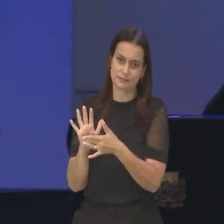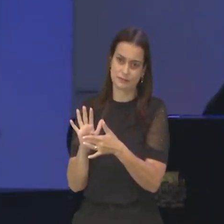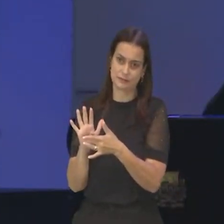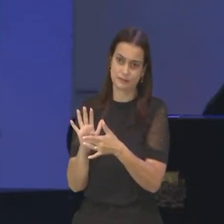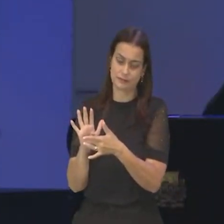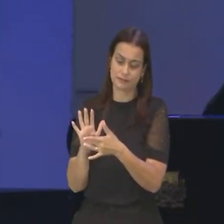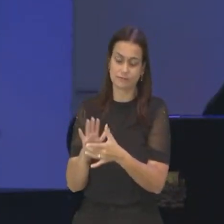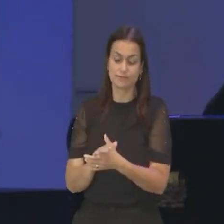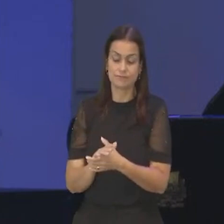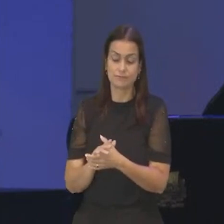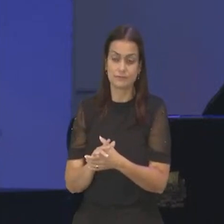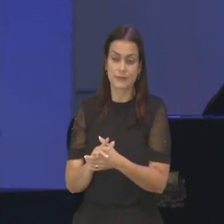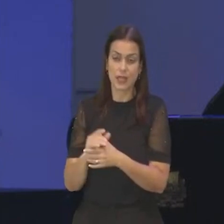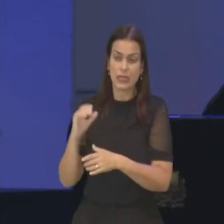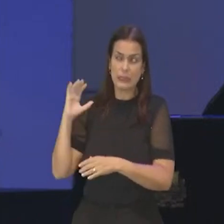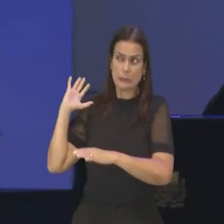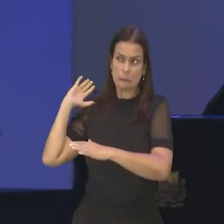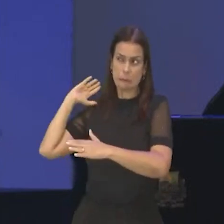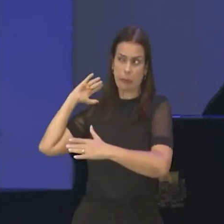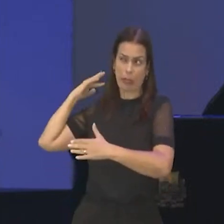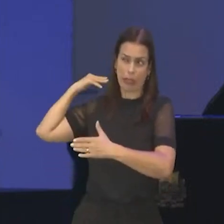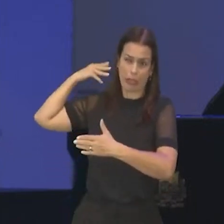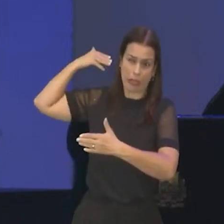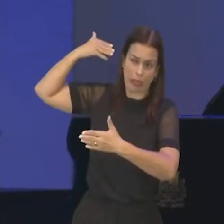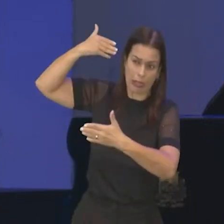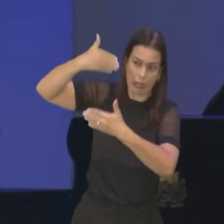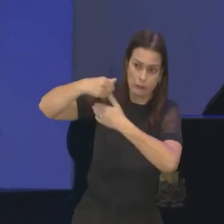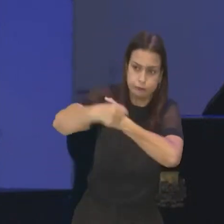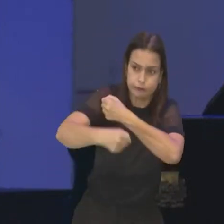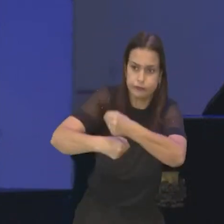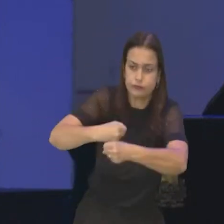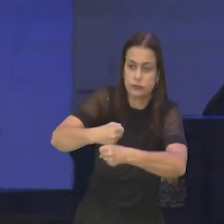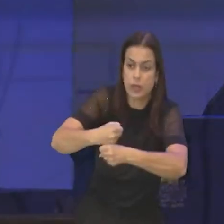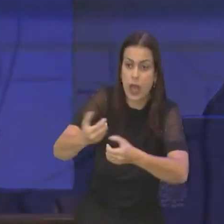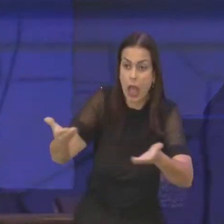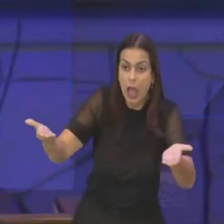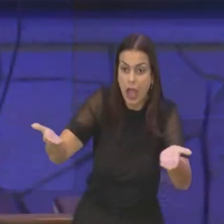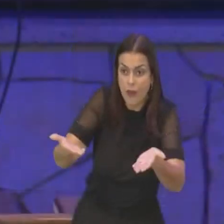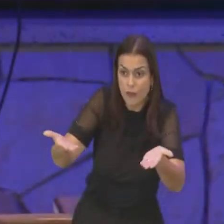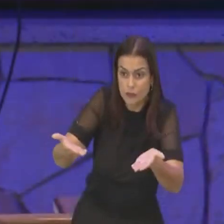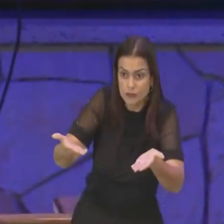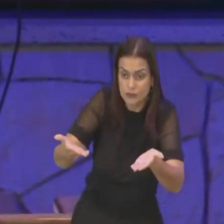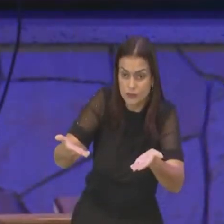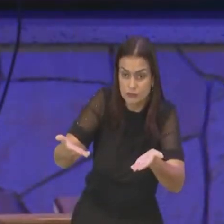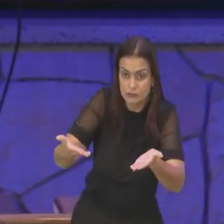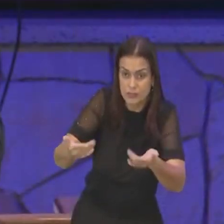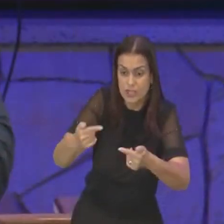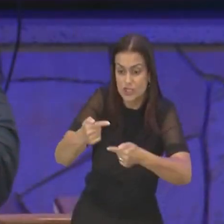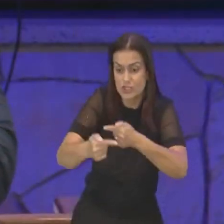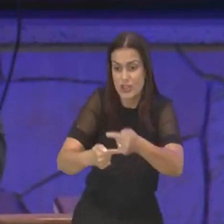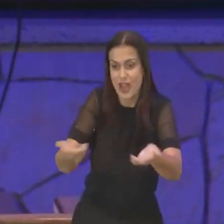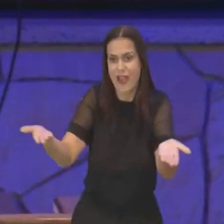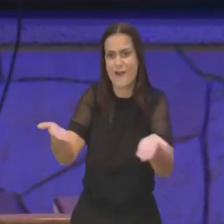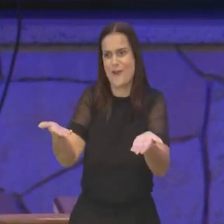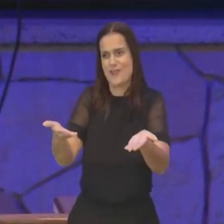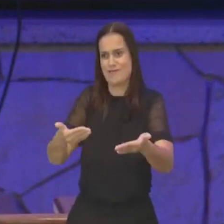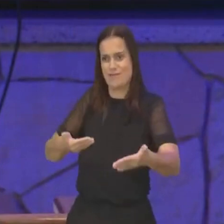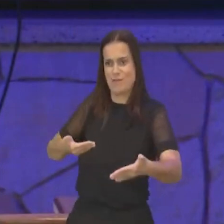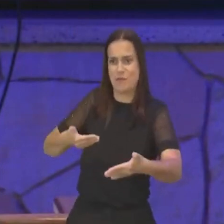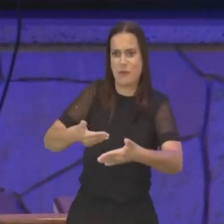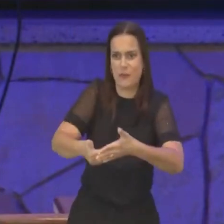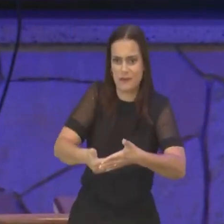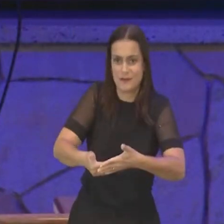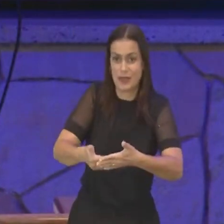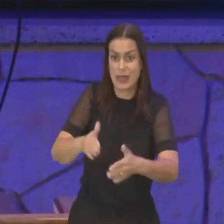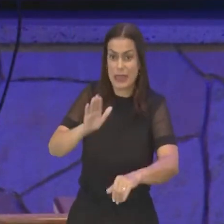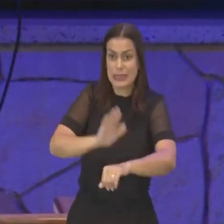Os anos se passaram e agora estamos em nossa geração, esse tempo